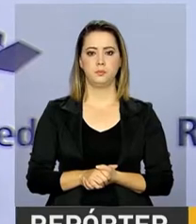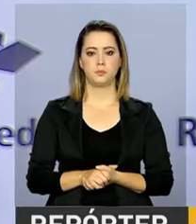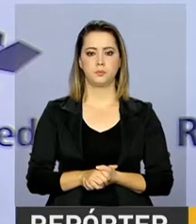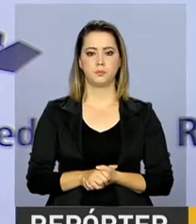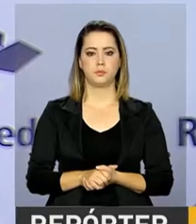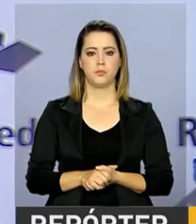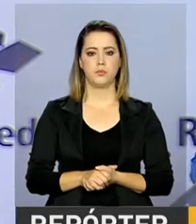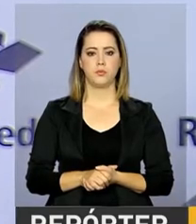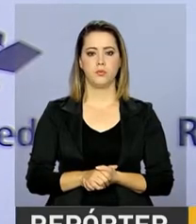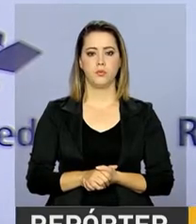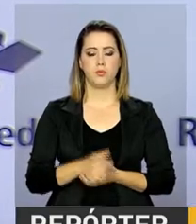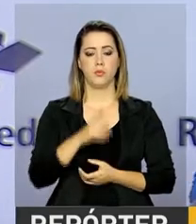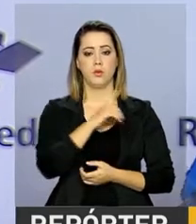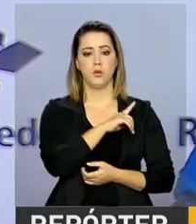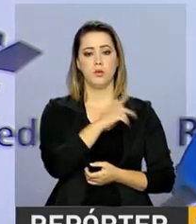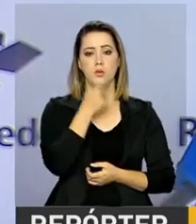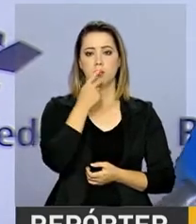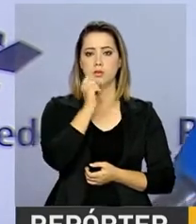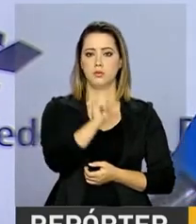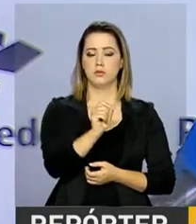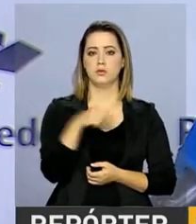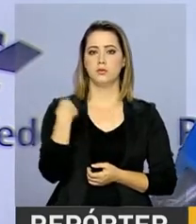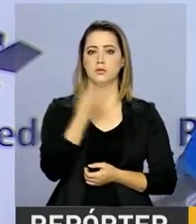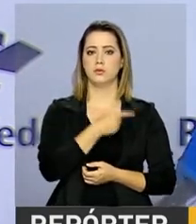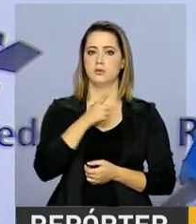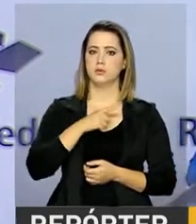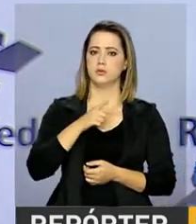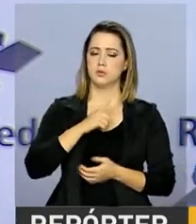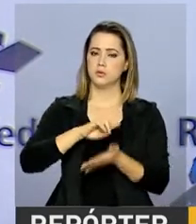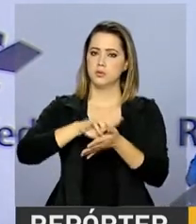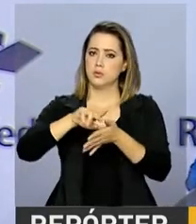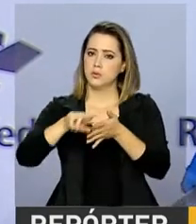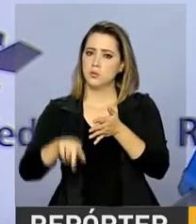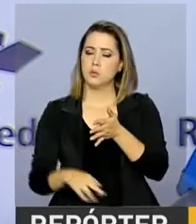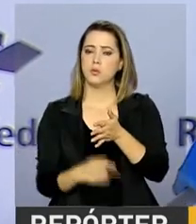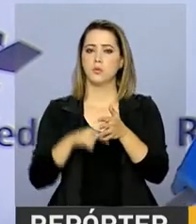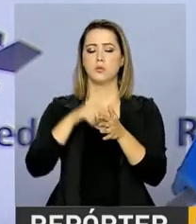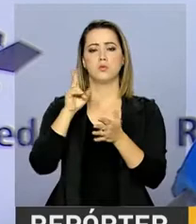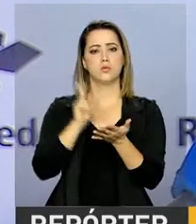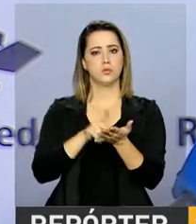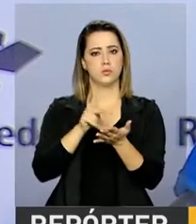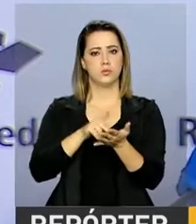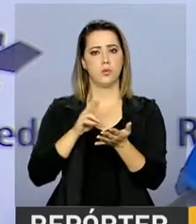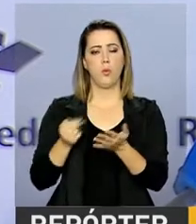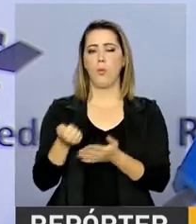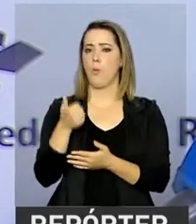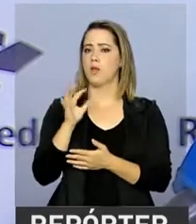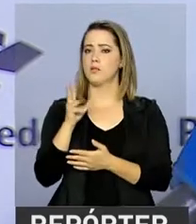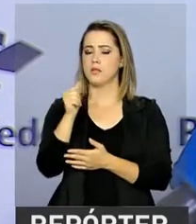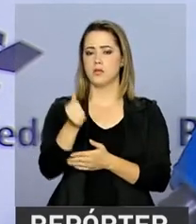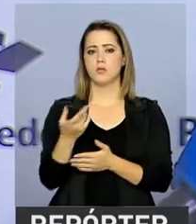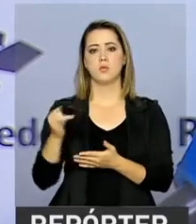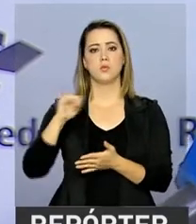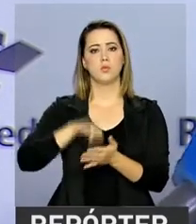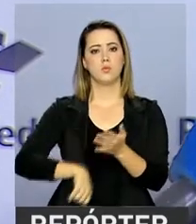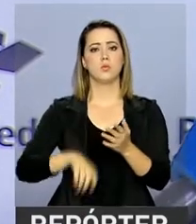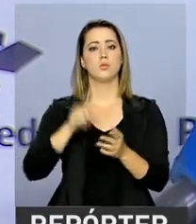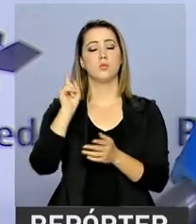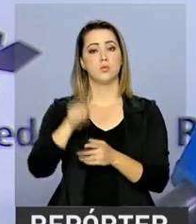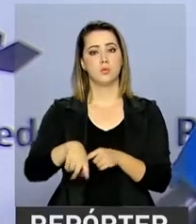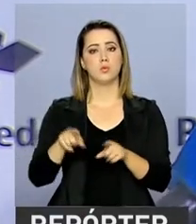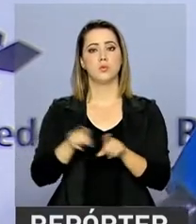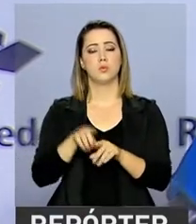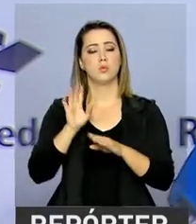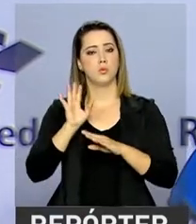real considerado e quase todos os tributos e isso foi a forte mente